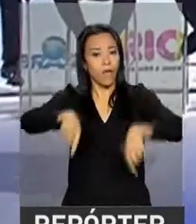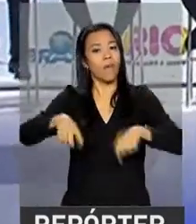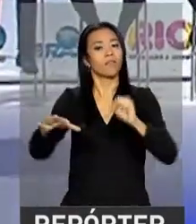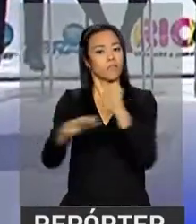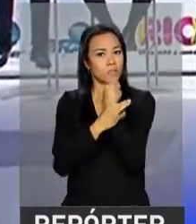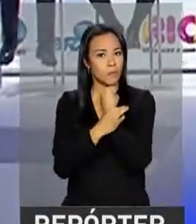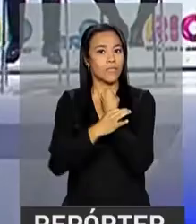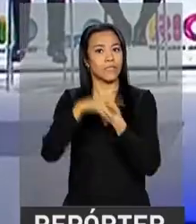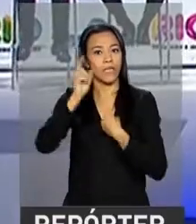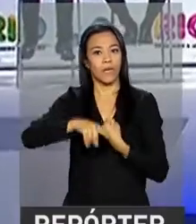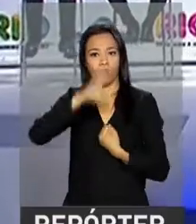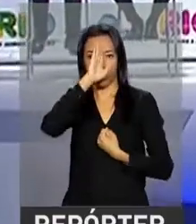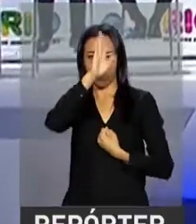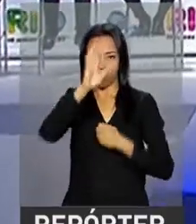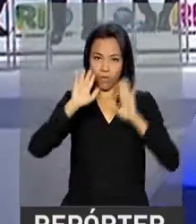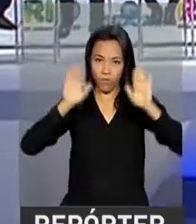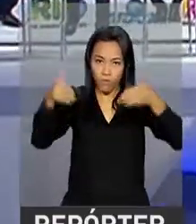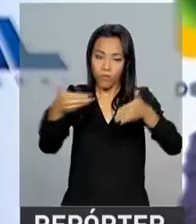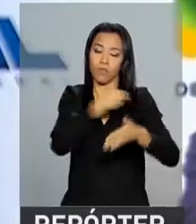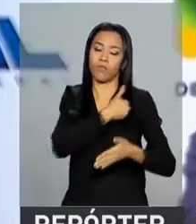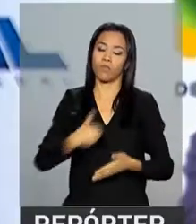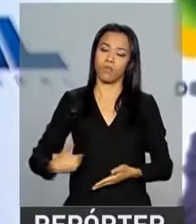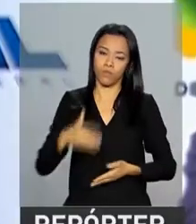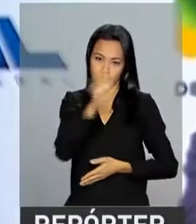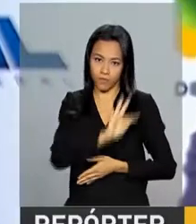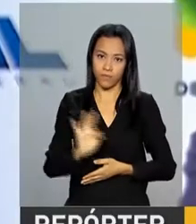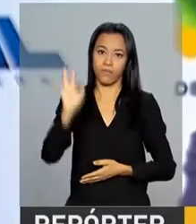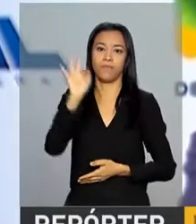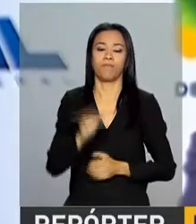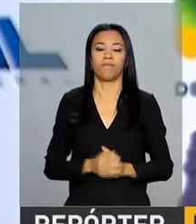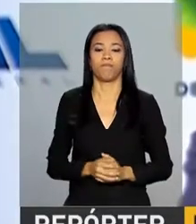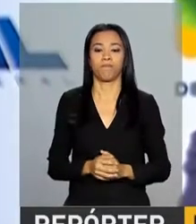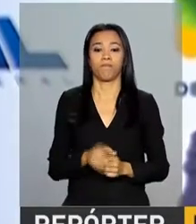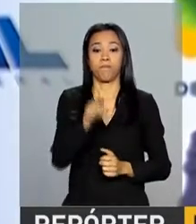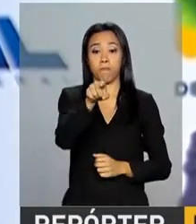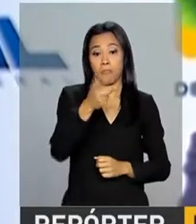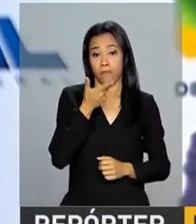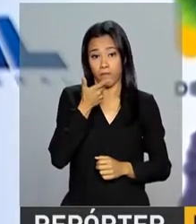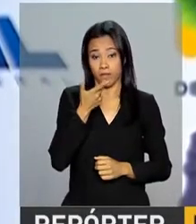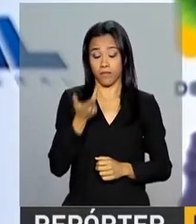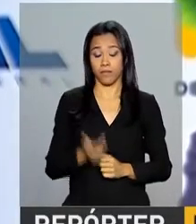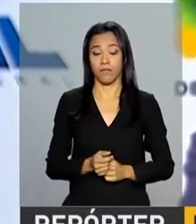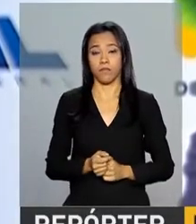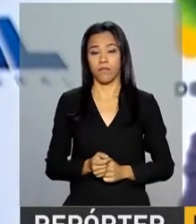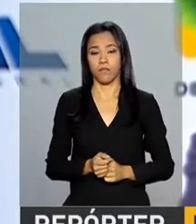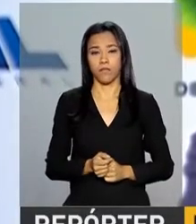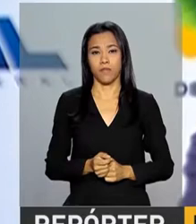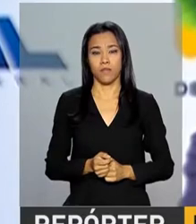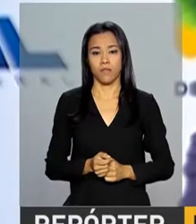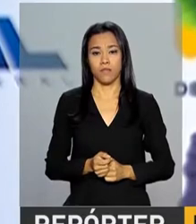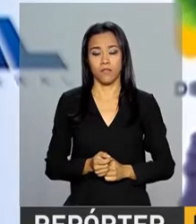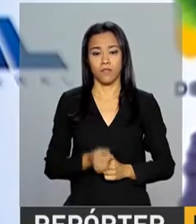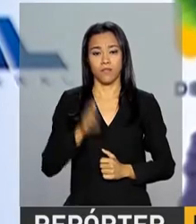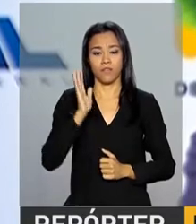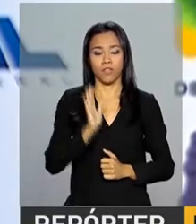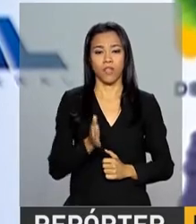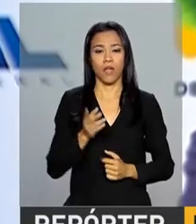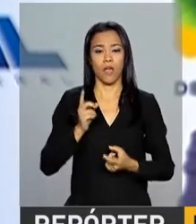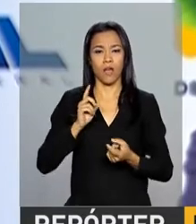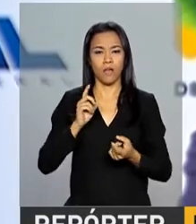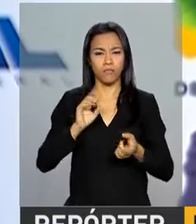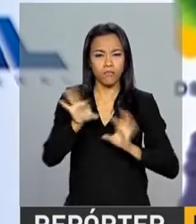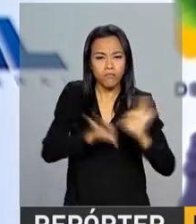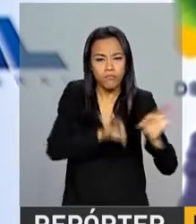continua sendo uma prioridade do governo federal mobilizou se as o aparato de segurança